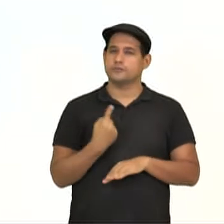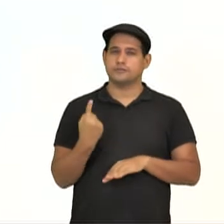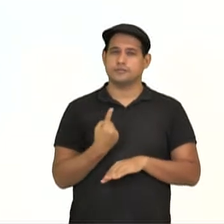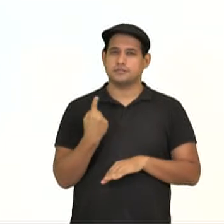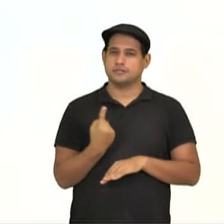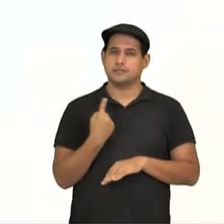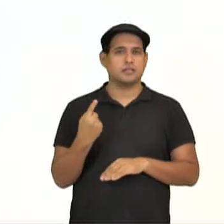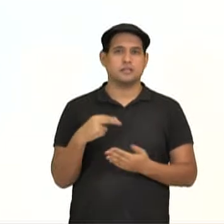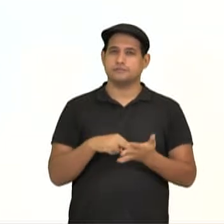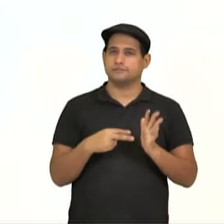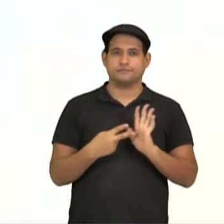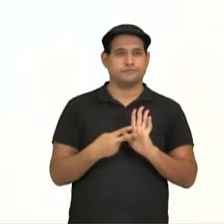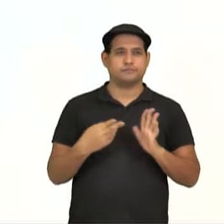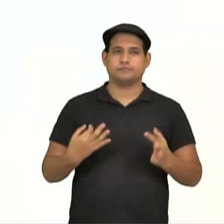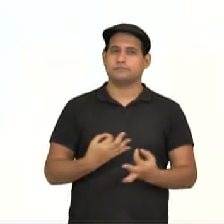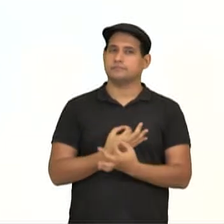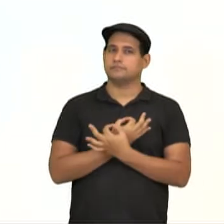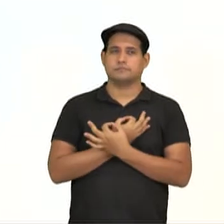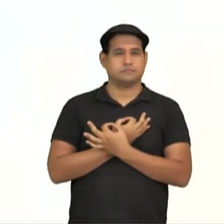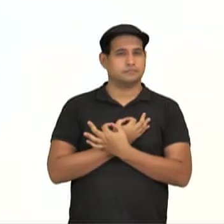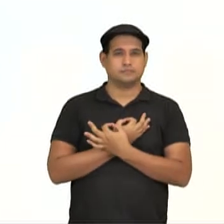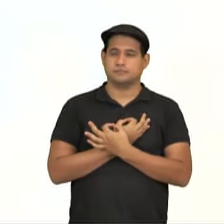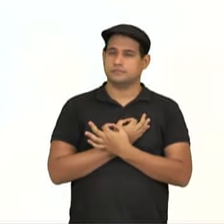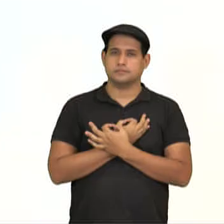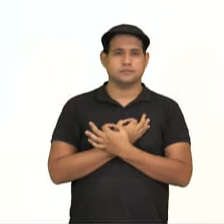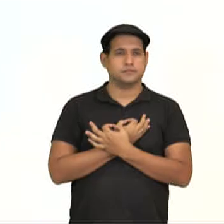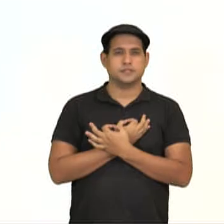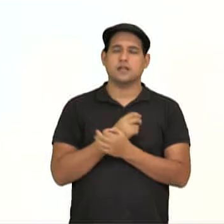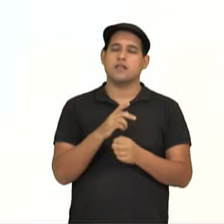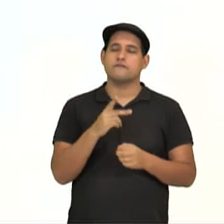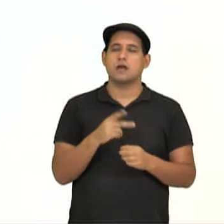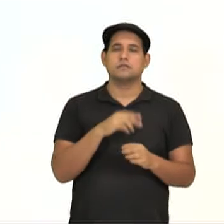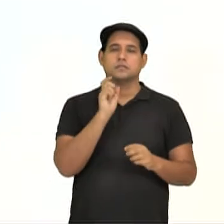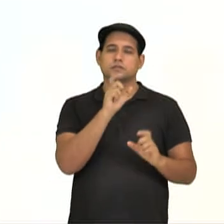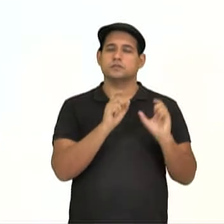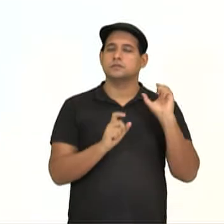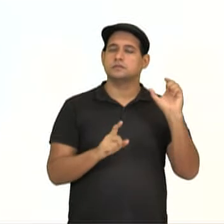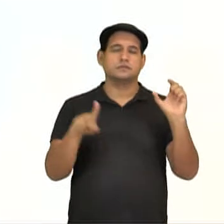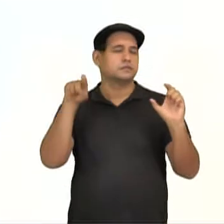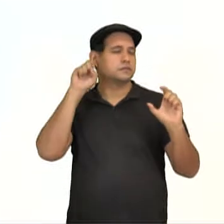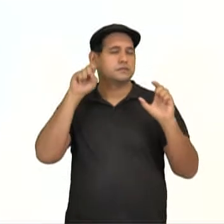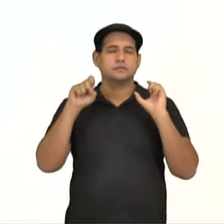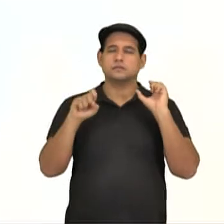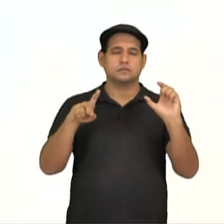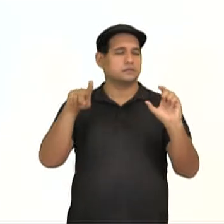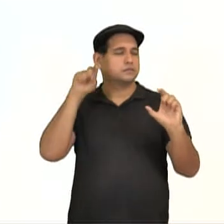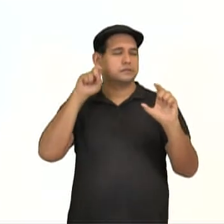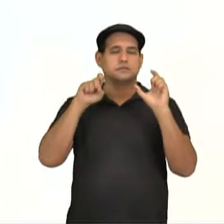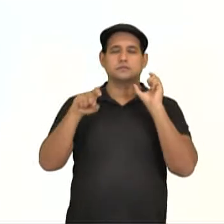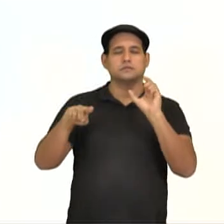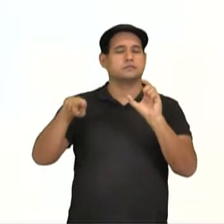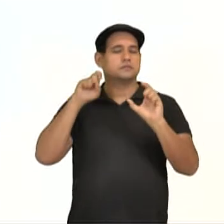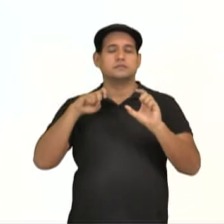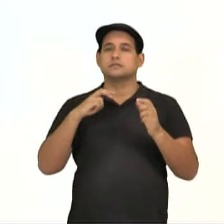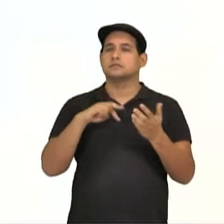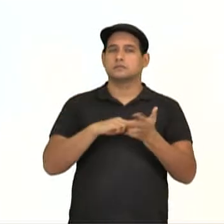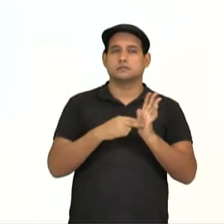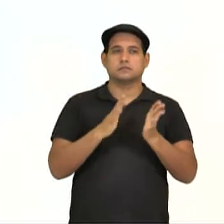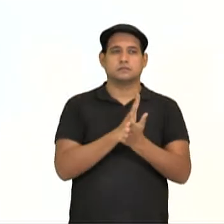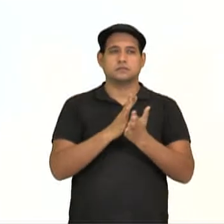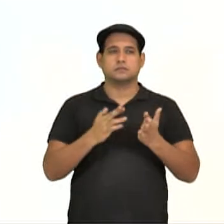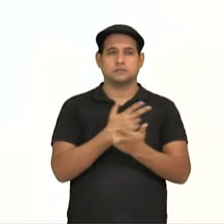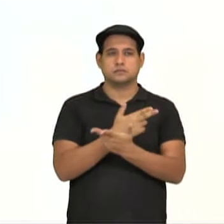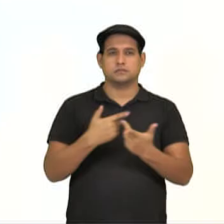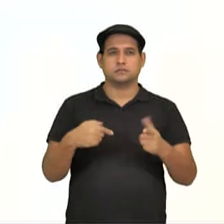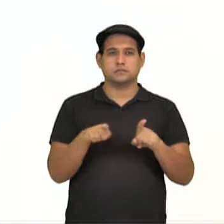se trata de uma meditação guiada, né? E ela vai repetir algum som que para ela tem algum significado, que traga algum